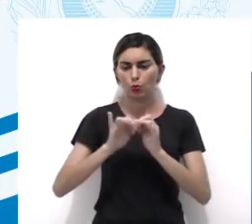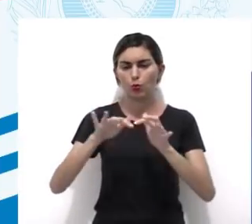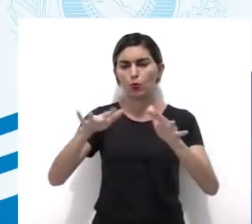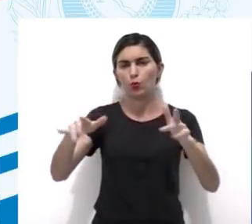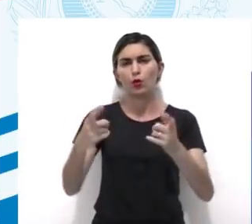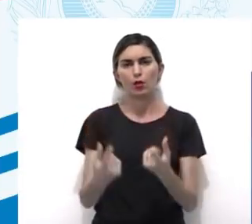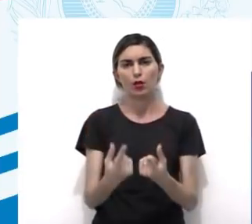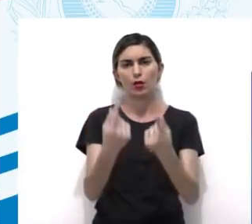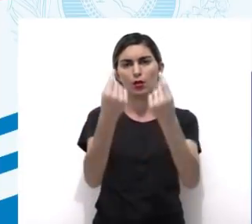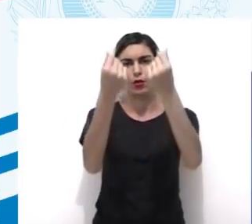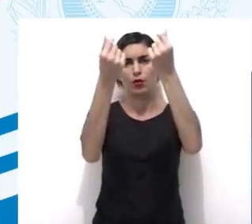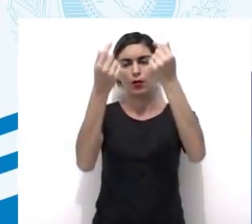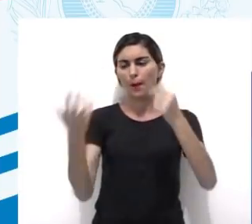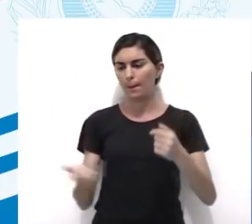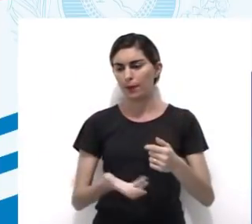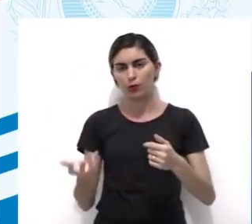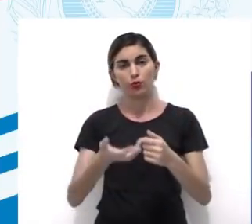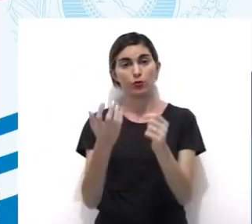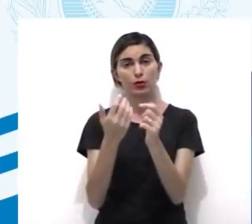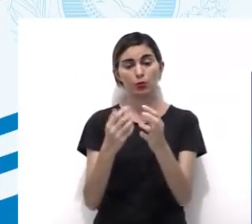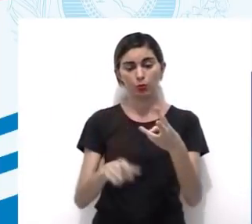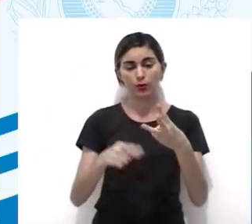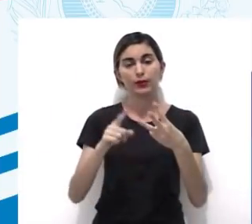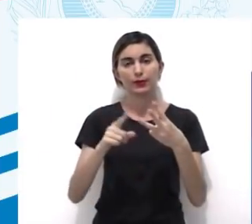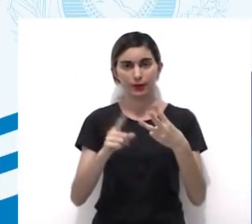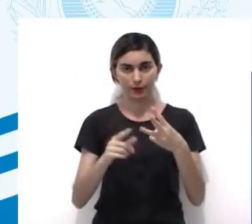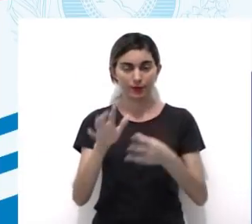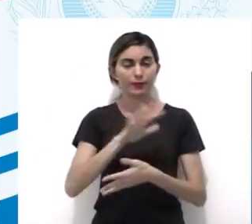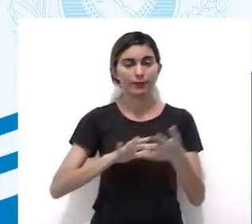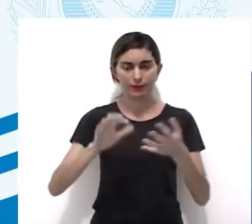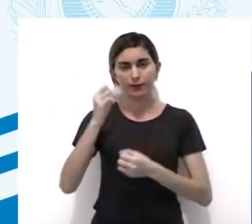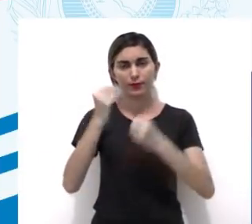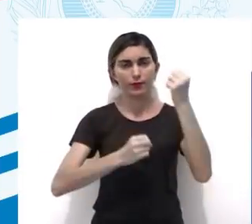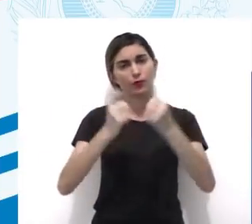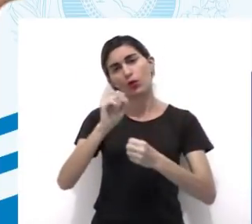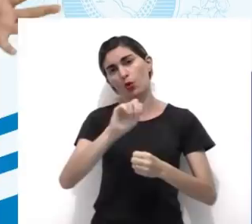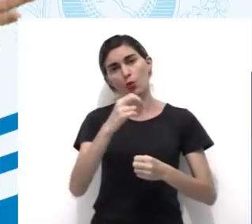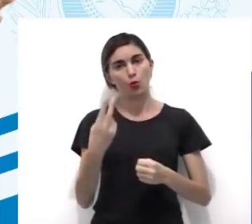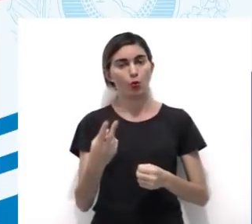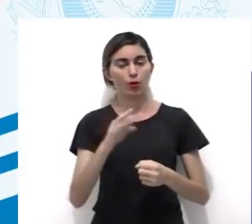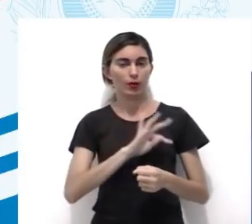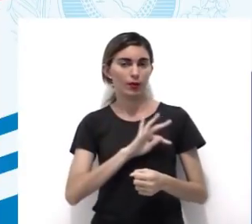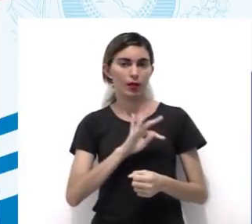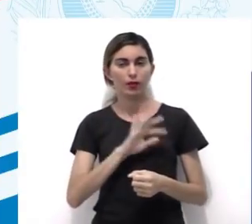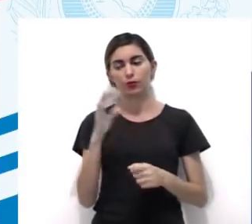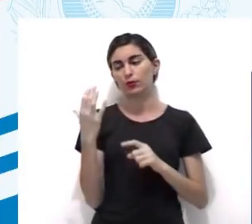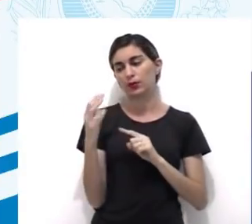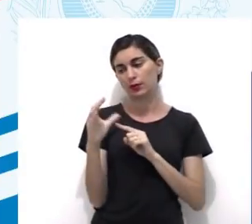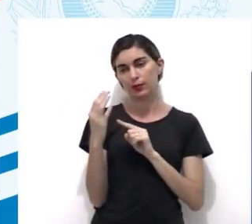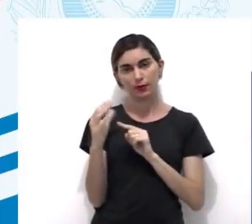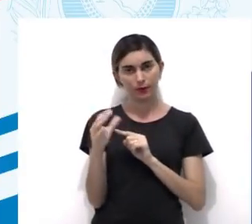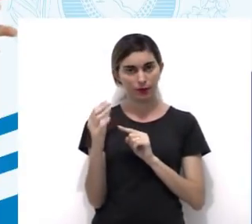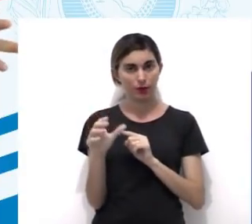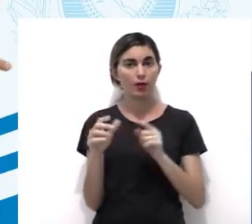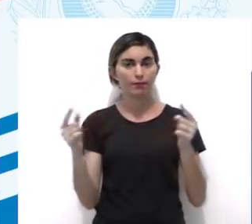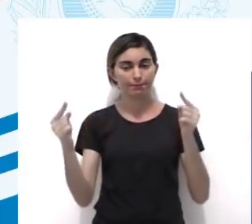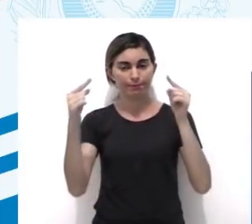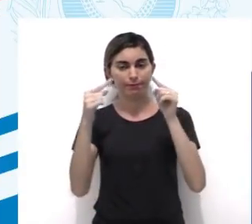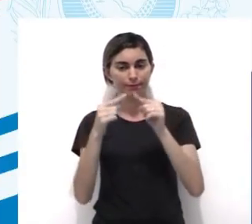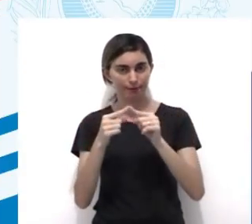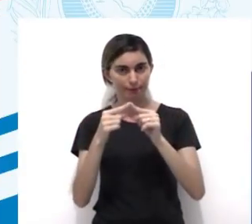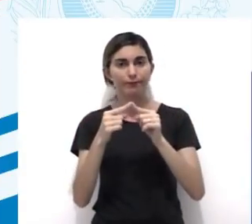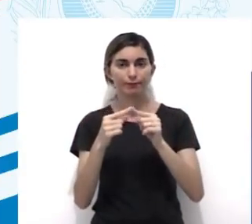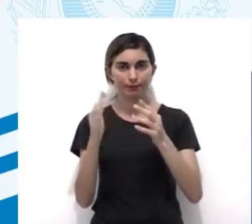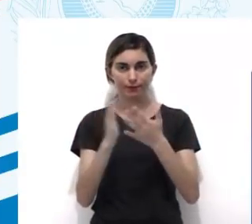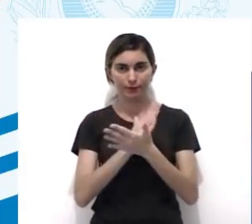capitalista, expansão do excedente de produção. A terceira revolução industrial ou a revolução técnico-científica, que está relacionada